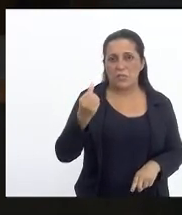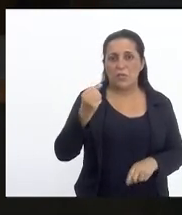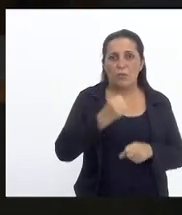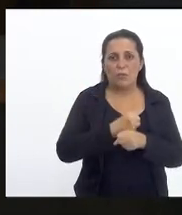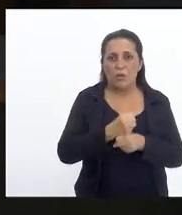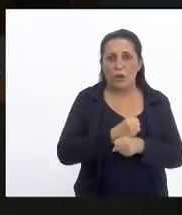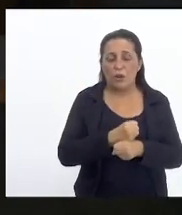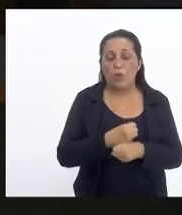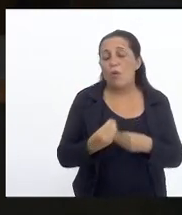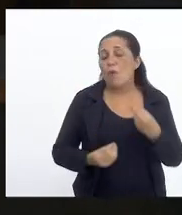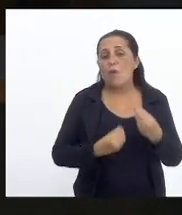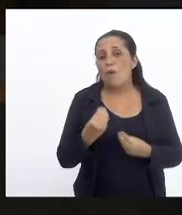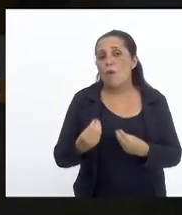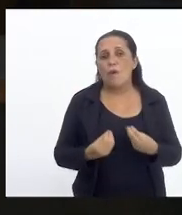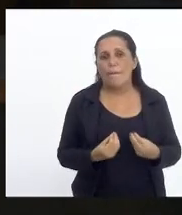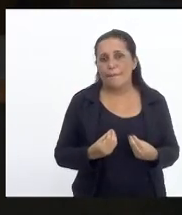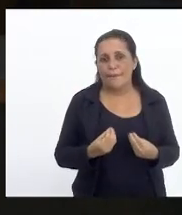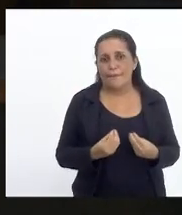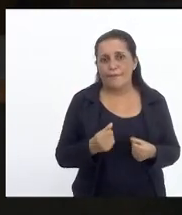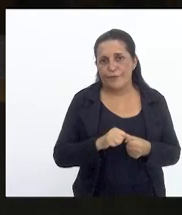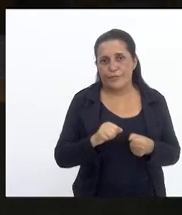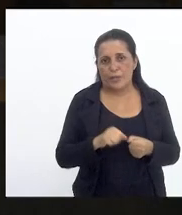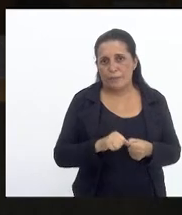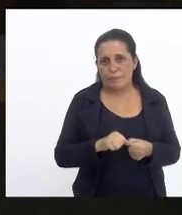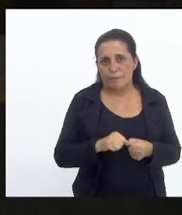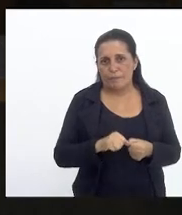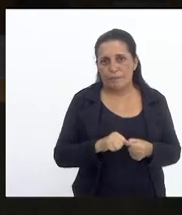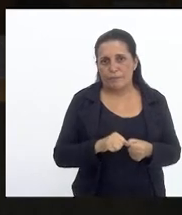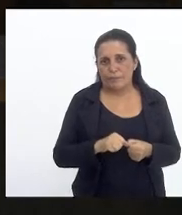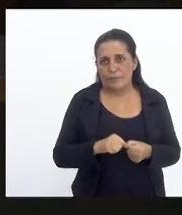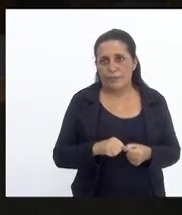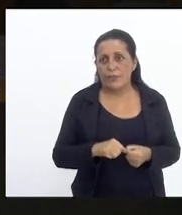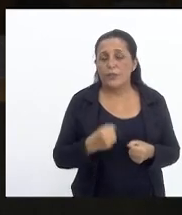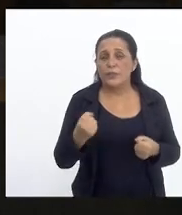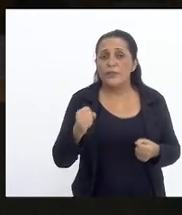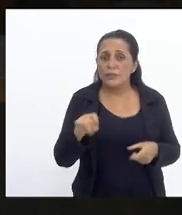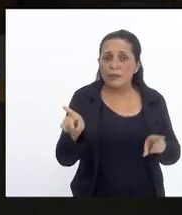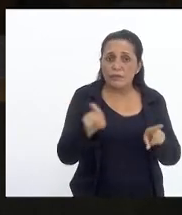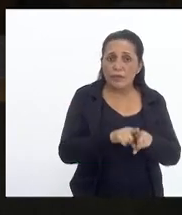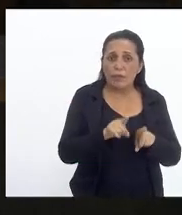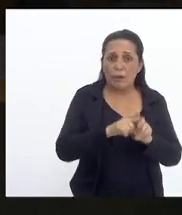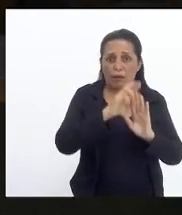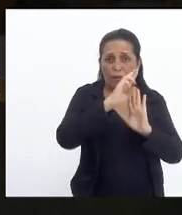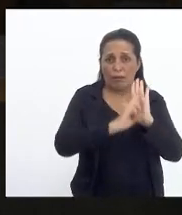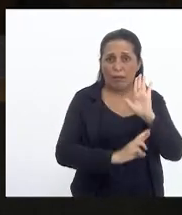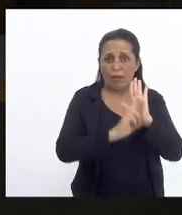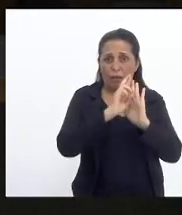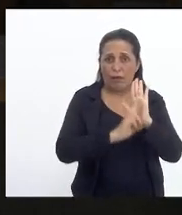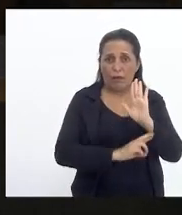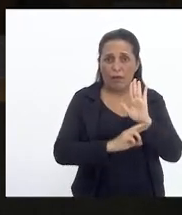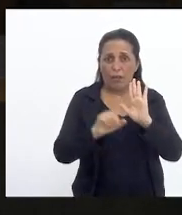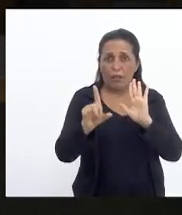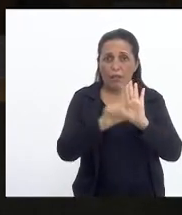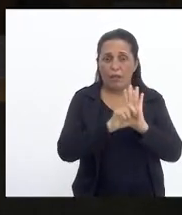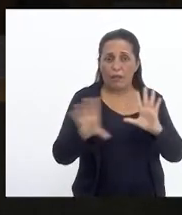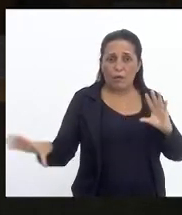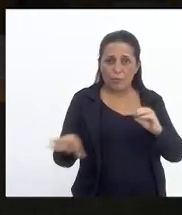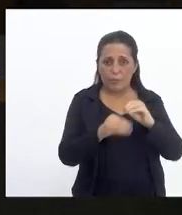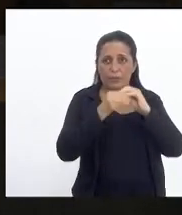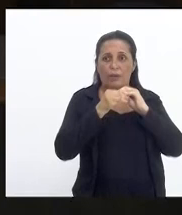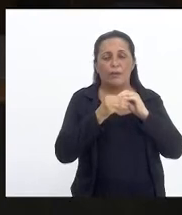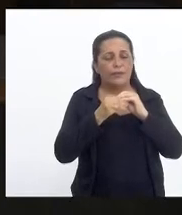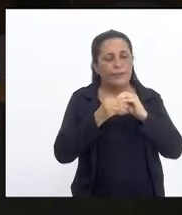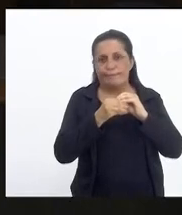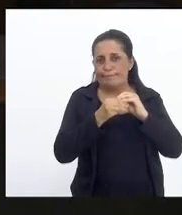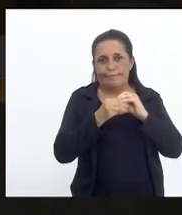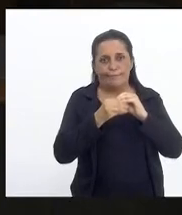como fazer isso se também o a própria regra da lei complementar excepciona